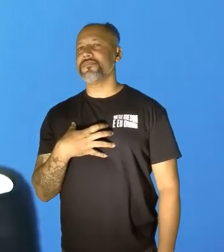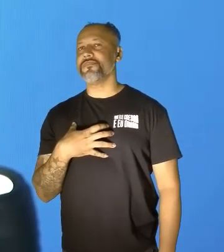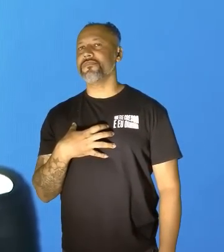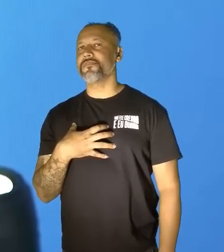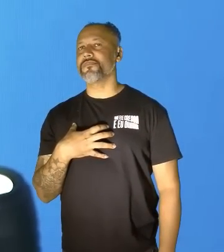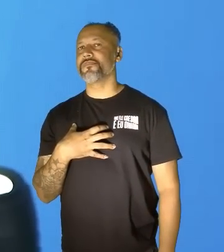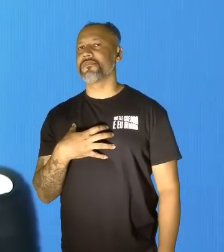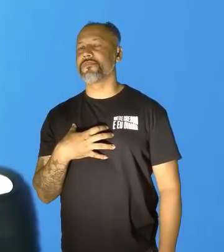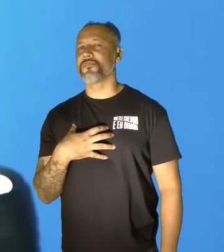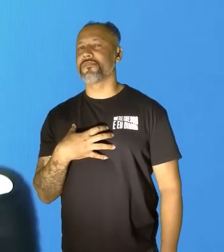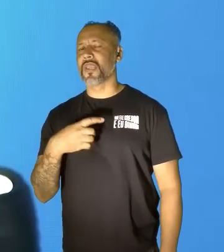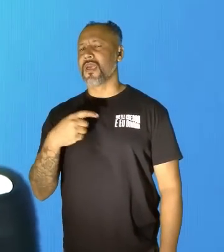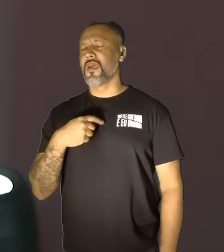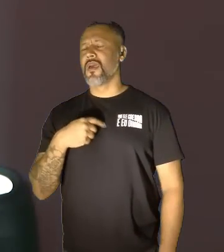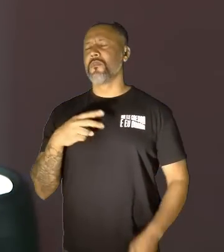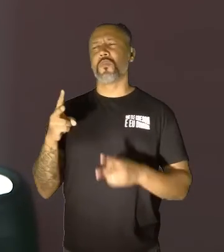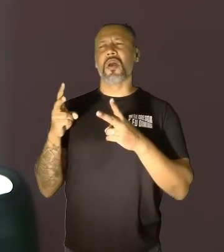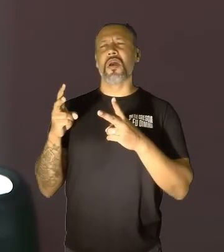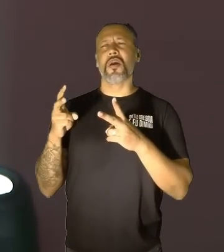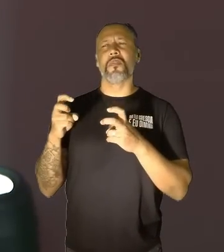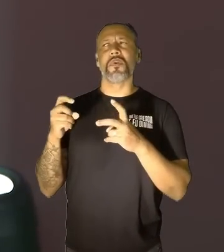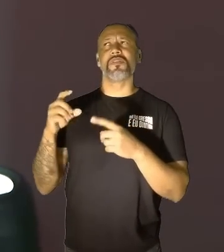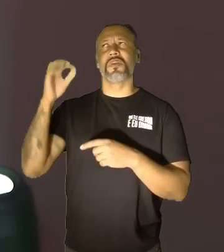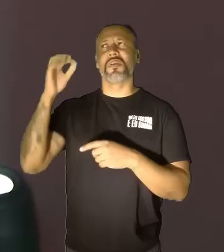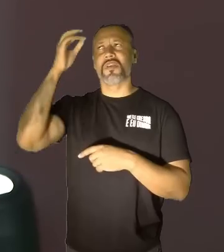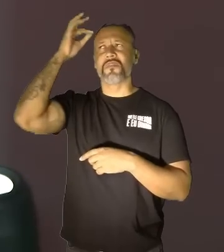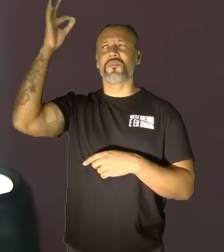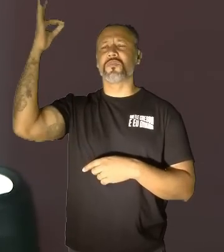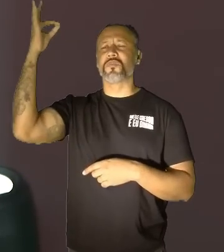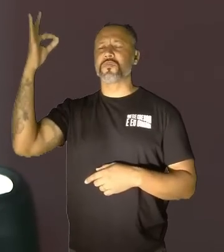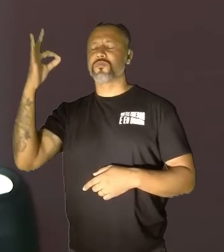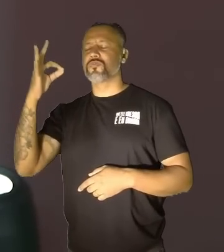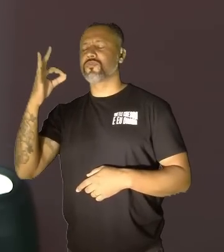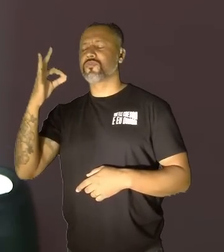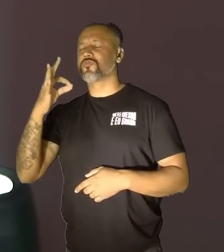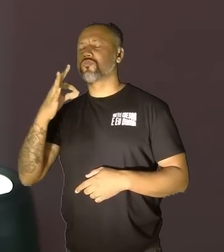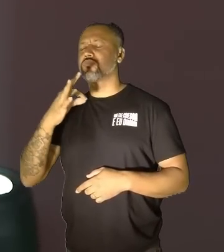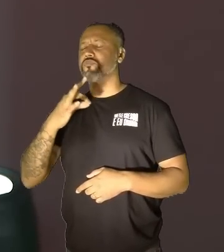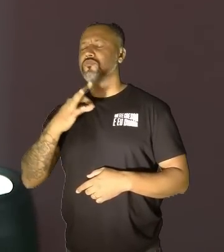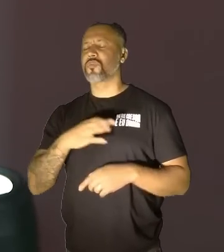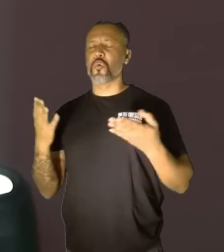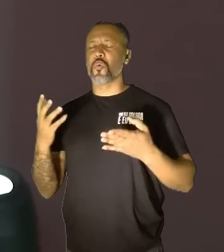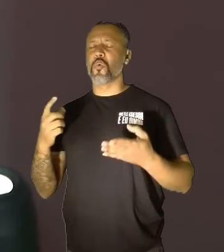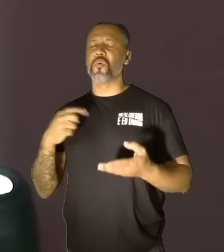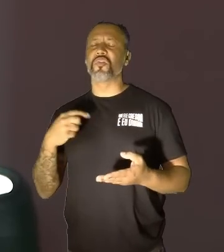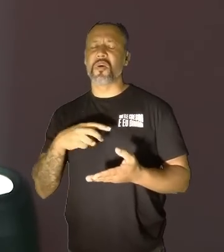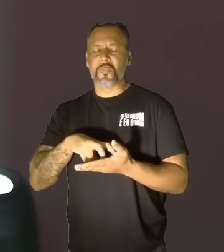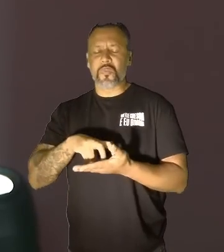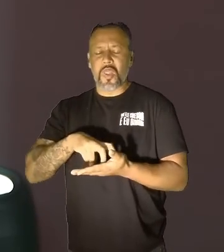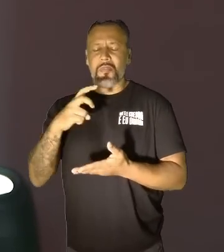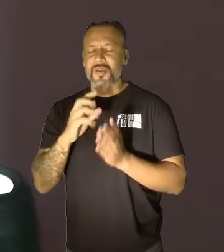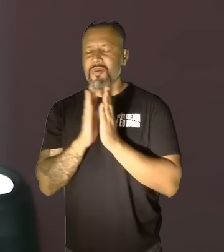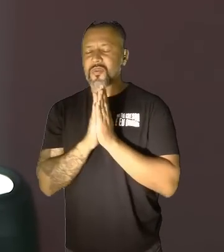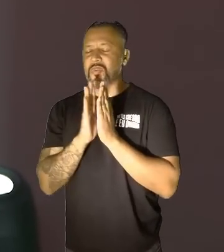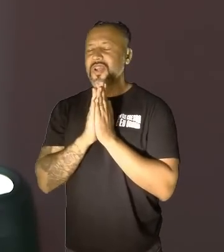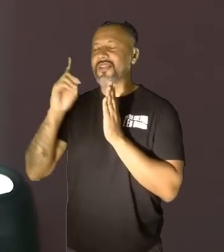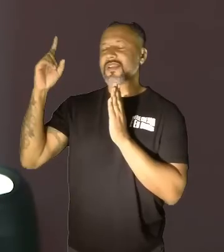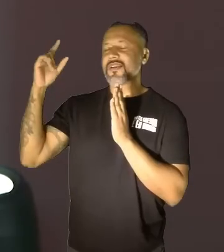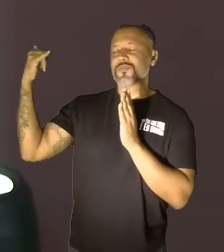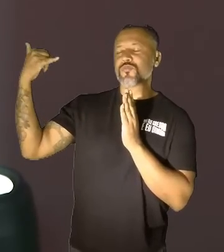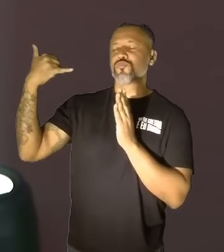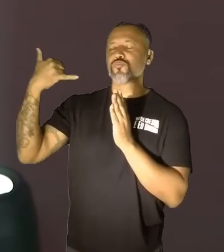Eu ouvi nitidamente a voz do Espírito Santo hoje pela manhã, quando orava por esse tempo. E Deus me deu o tema de uma forma